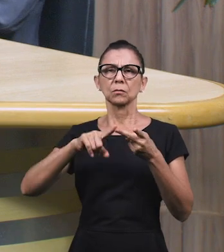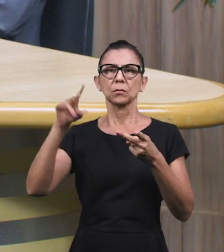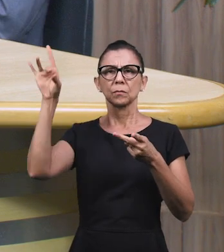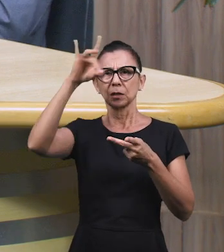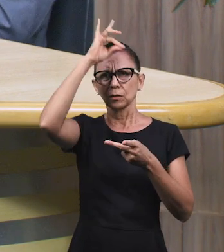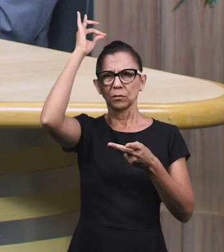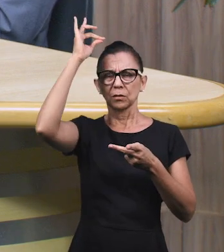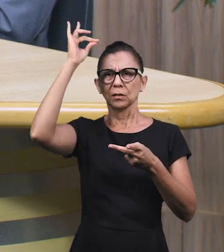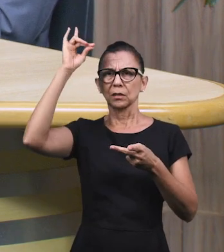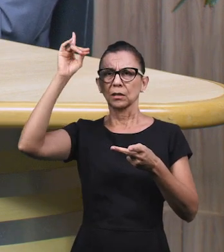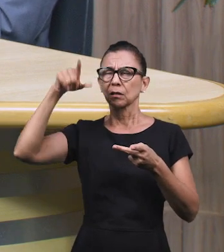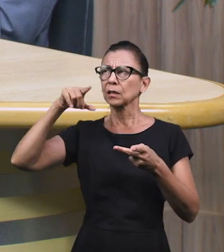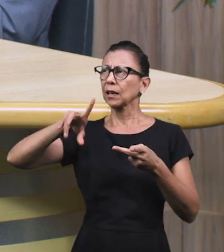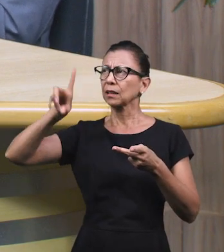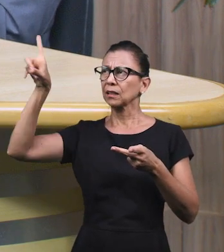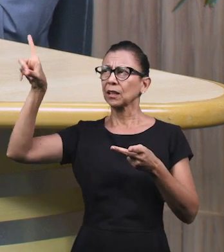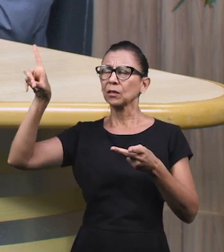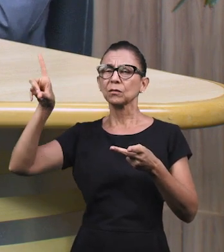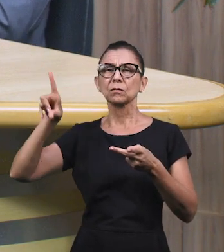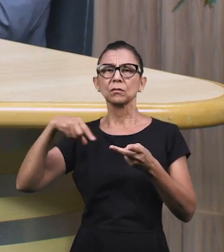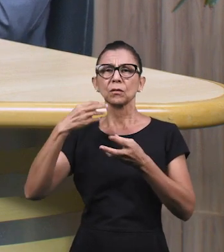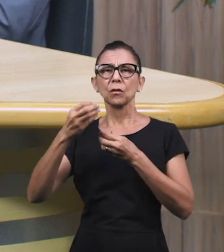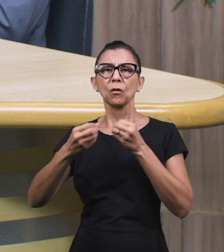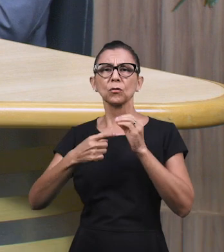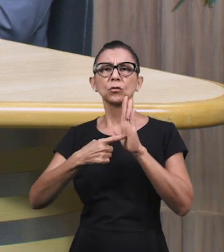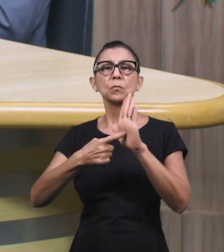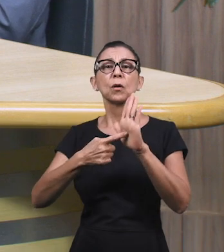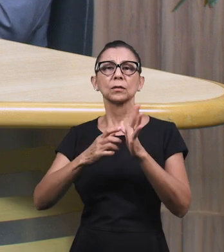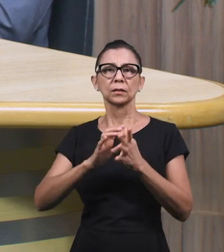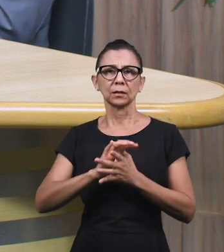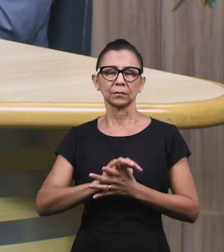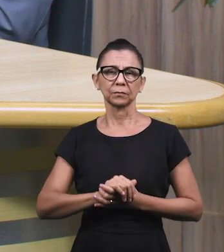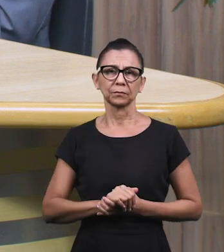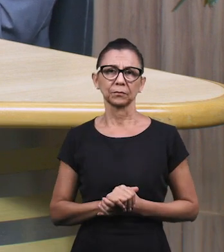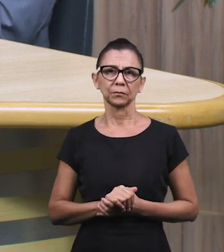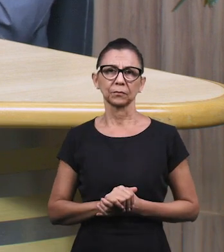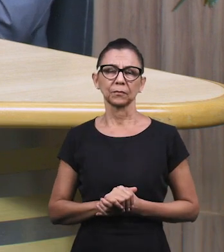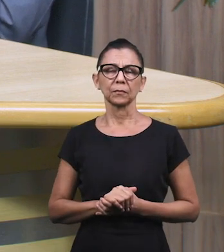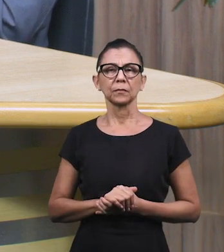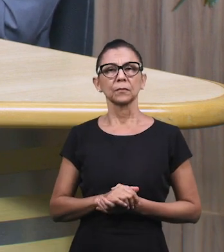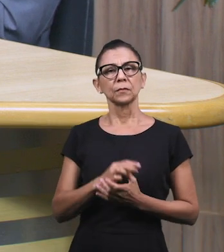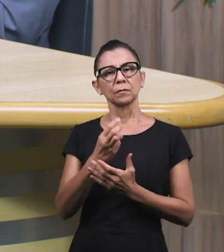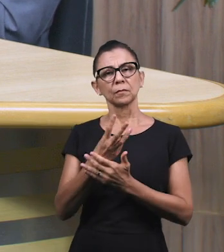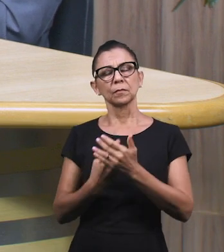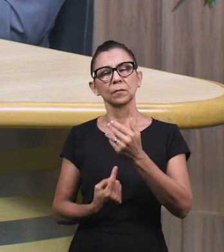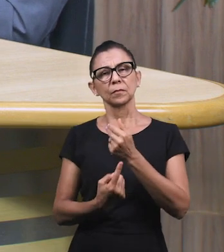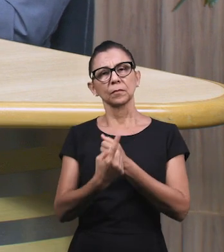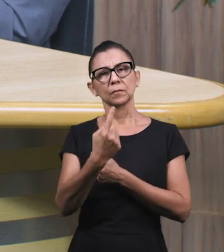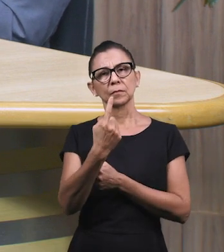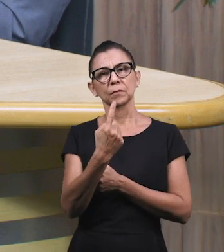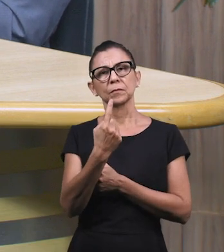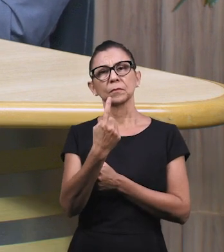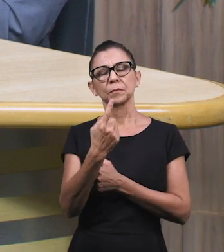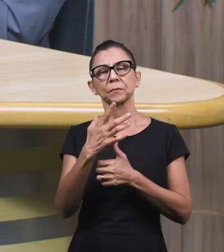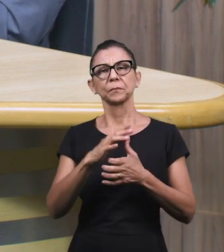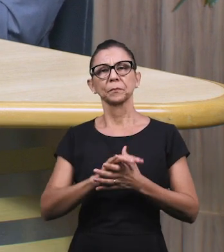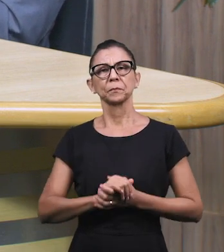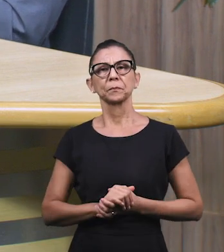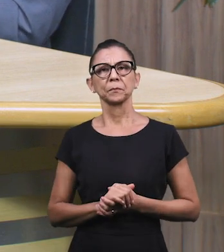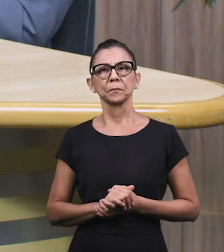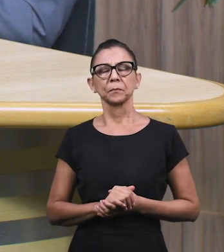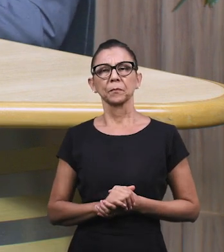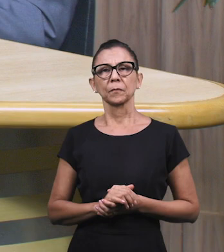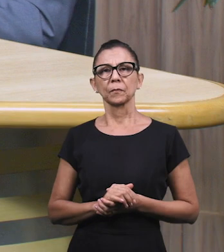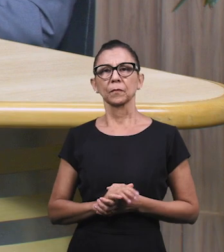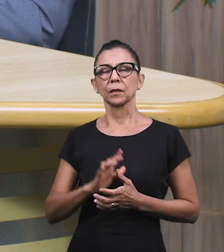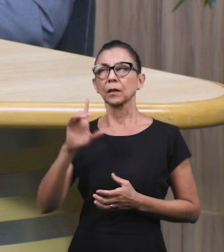Deus? Está ali. Não mentisse aos homens, mas você mentisse a Deus. Então, o Espírito Santo ali, qualificado ali como Deus.